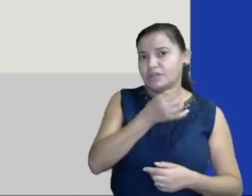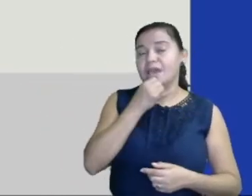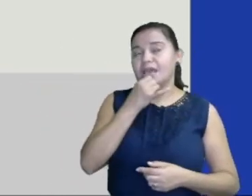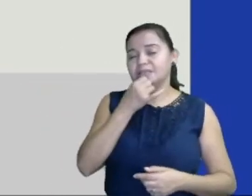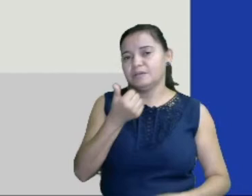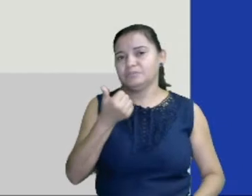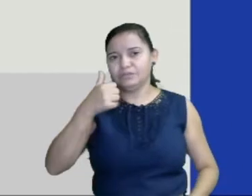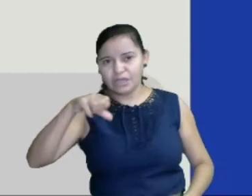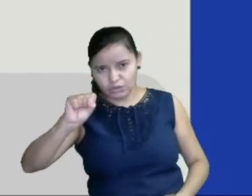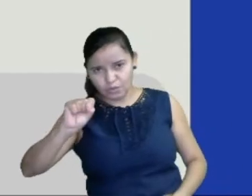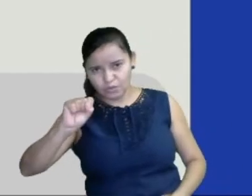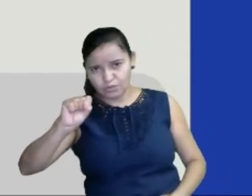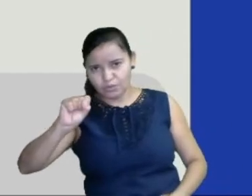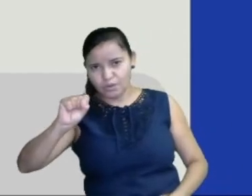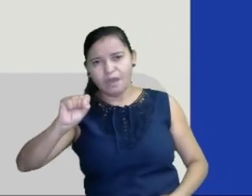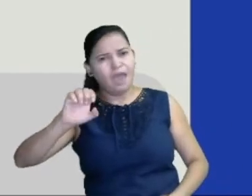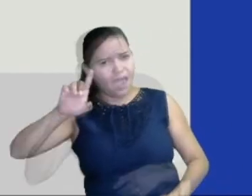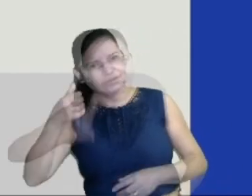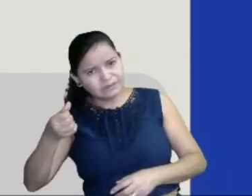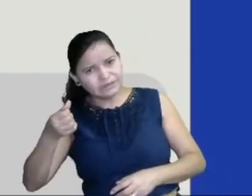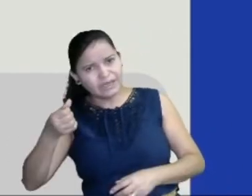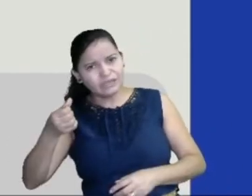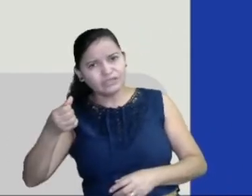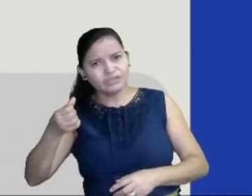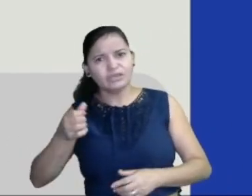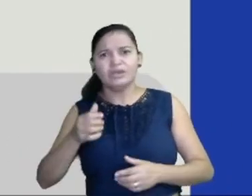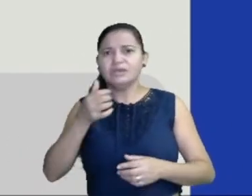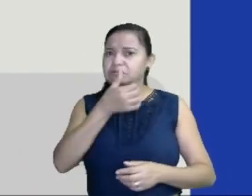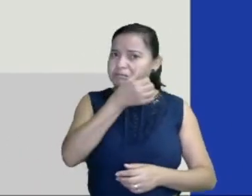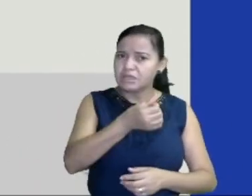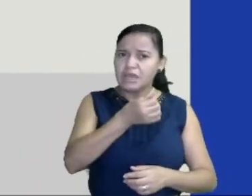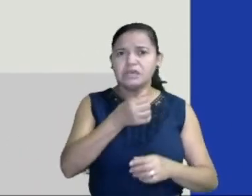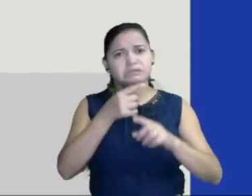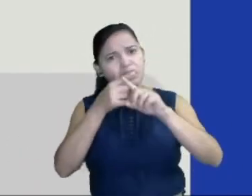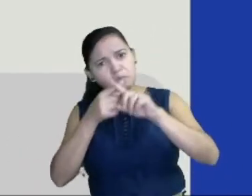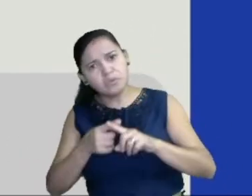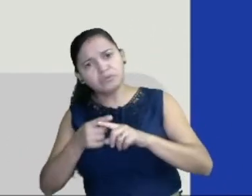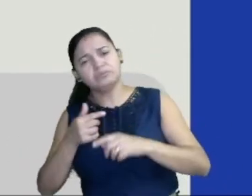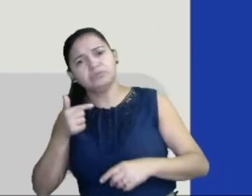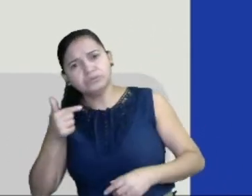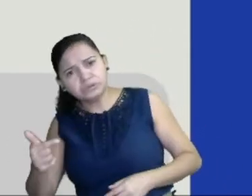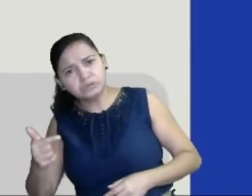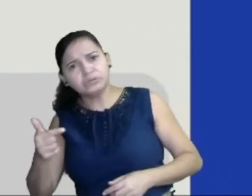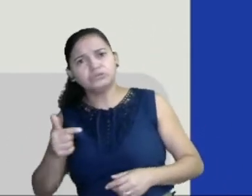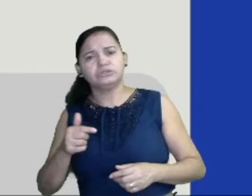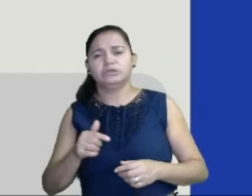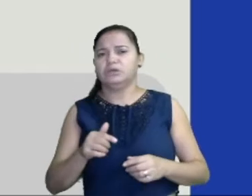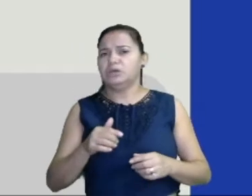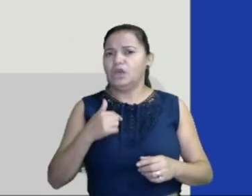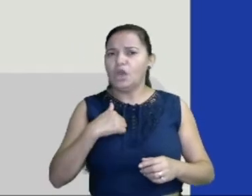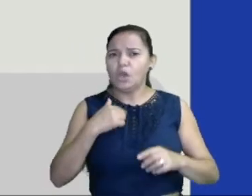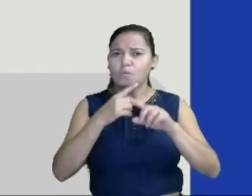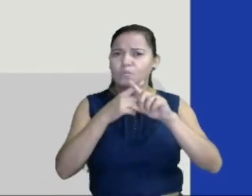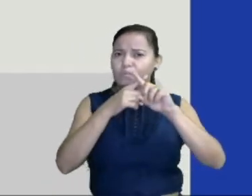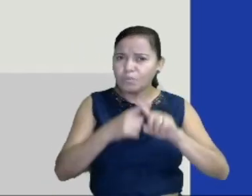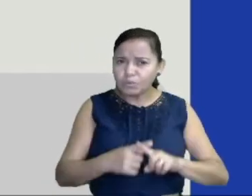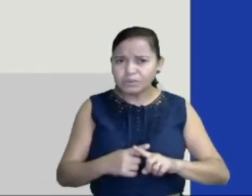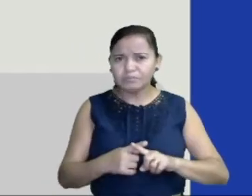1818 é múltiplo de 6 né seis é múltiplo de 2 Então vamos ver quando eu multiplico